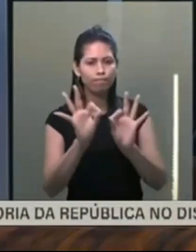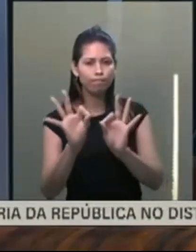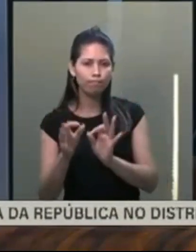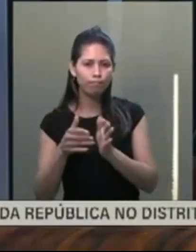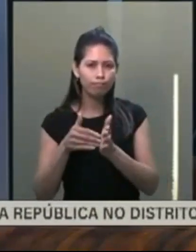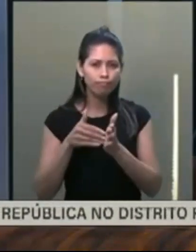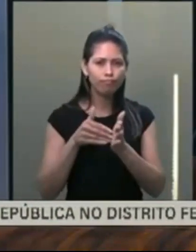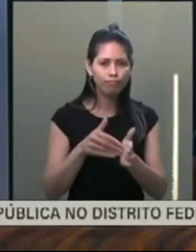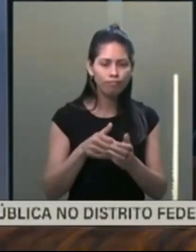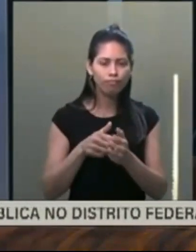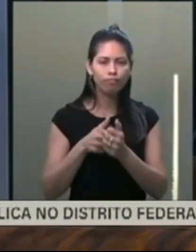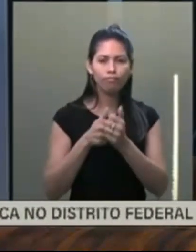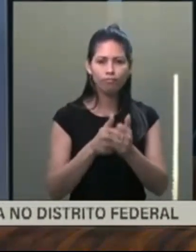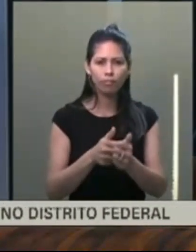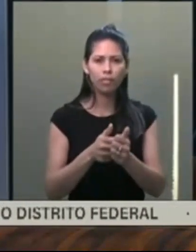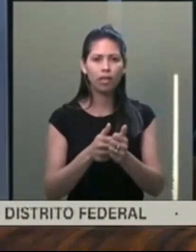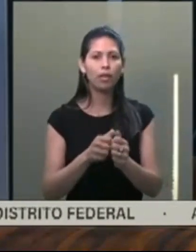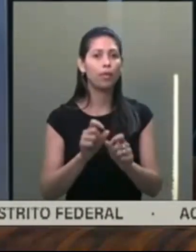uma escalada